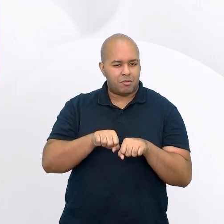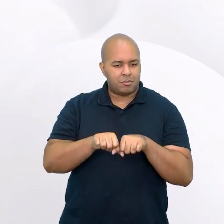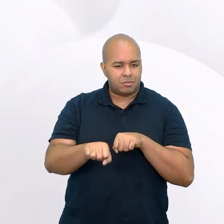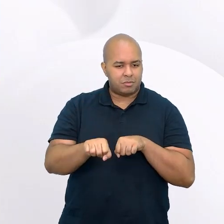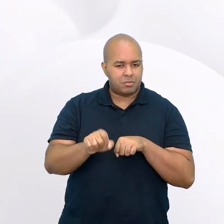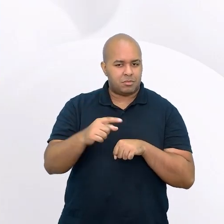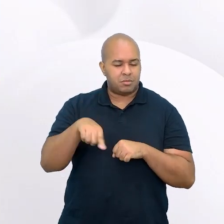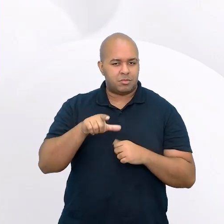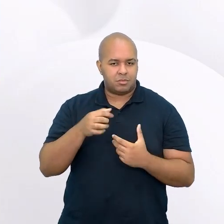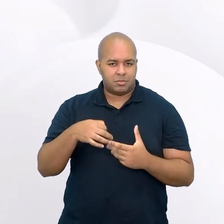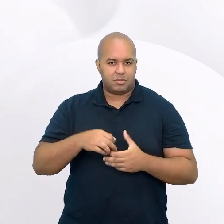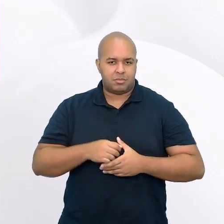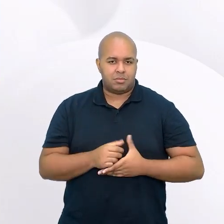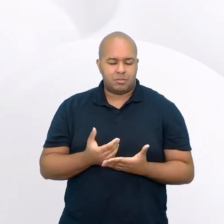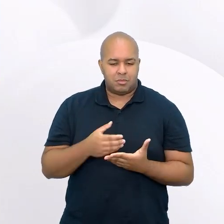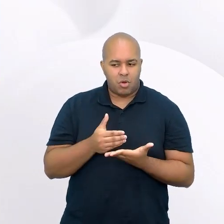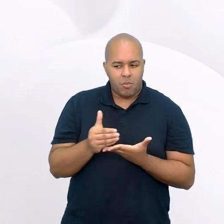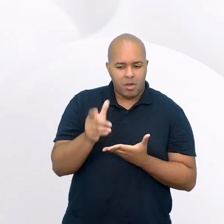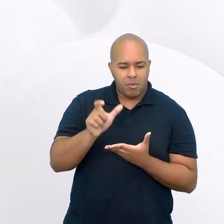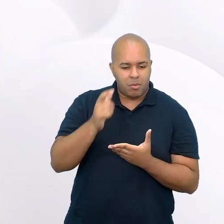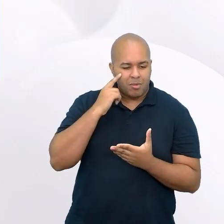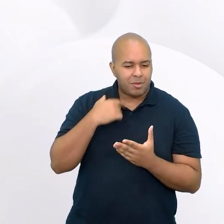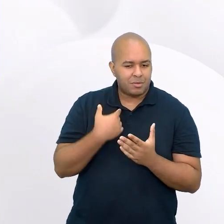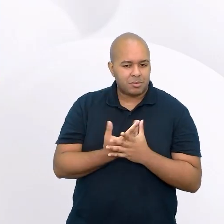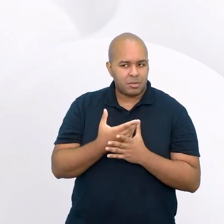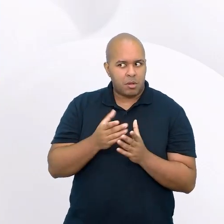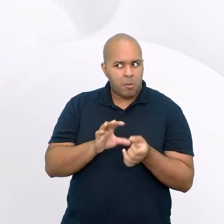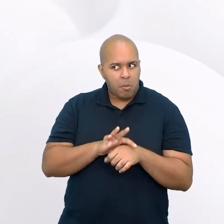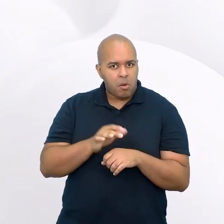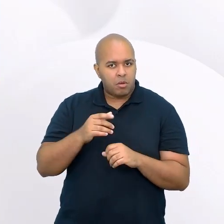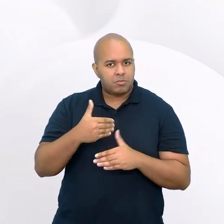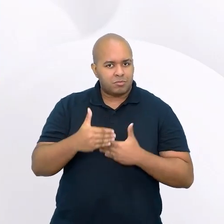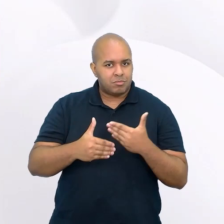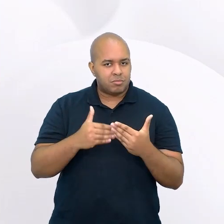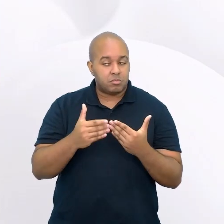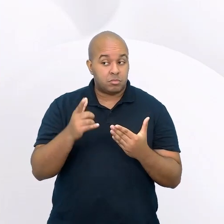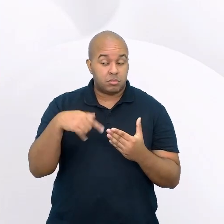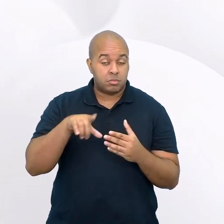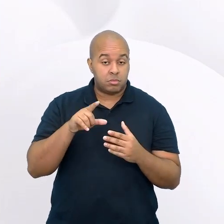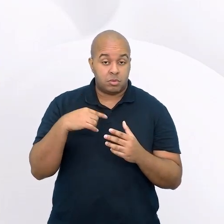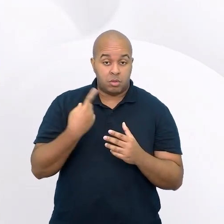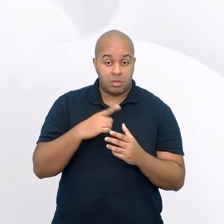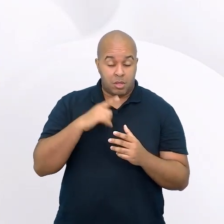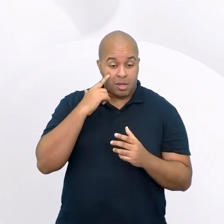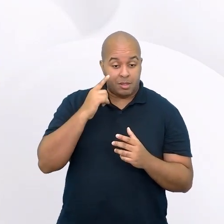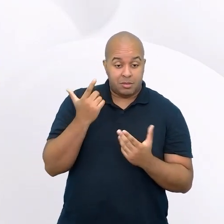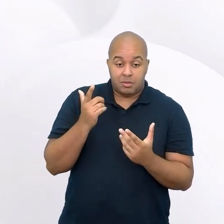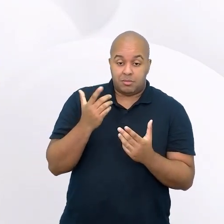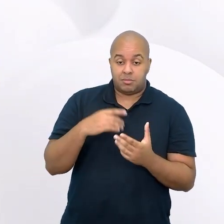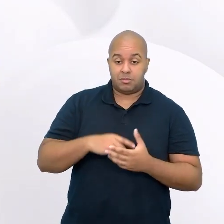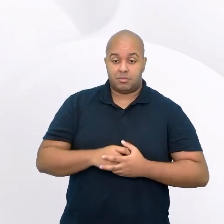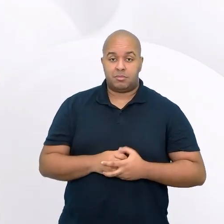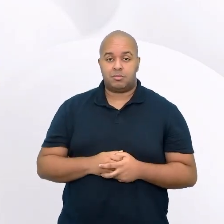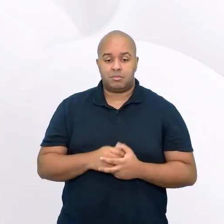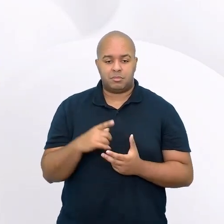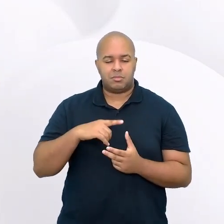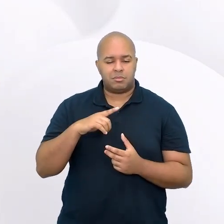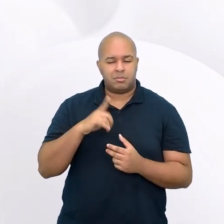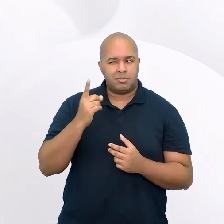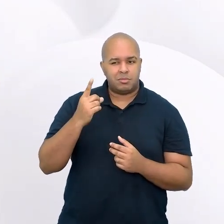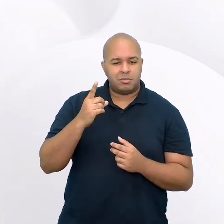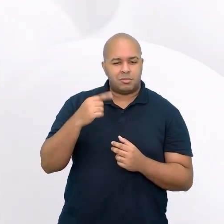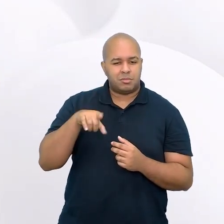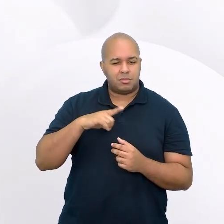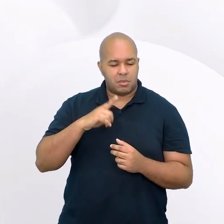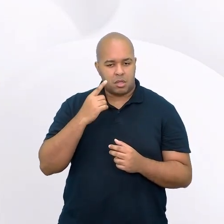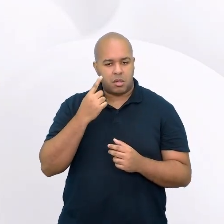Inicial se inicia a partir ali da graduação nós temos então um